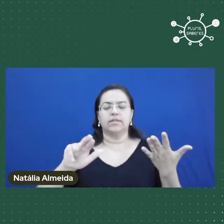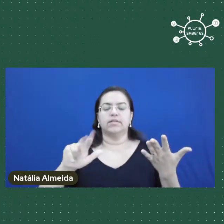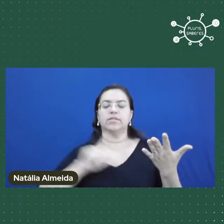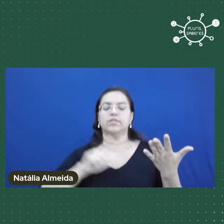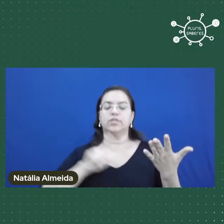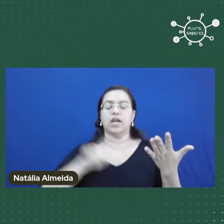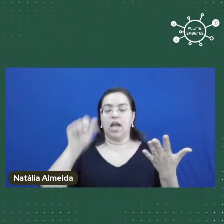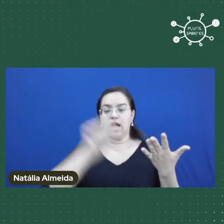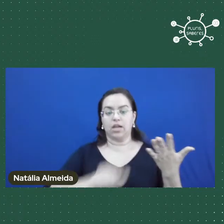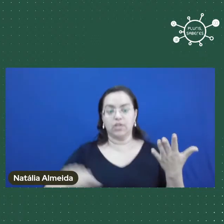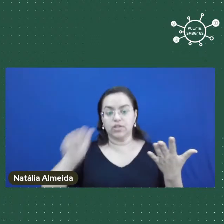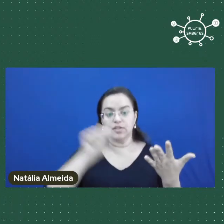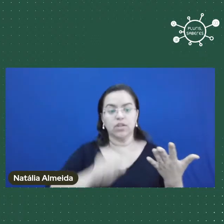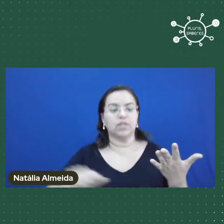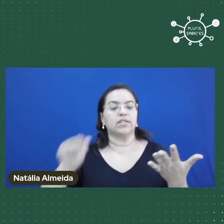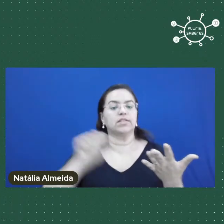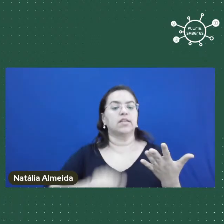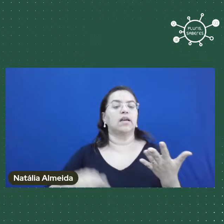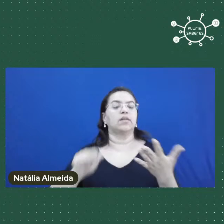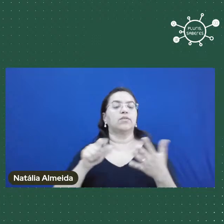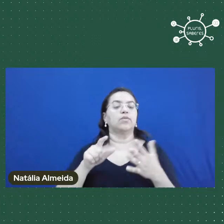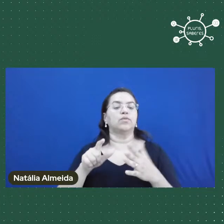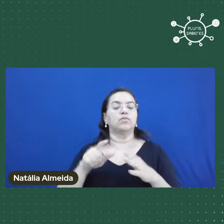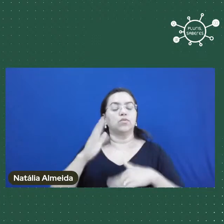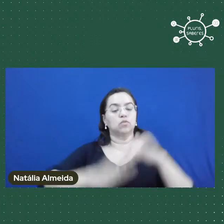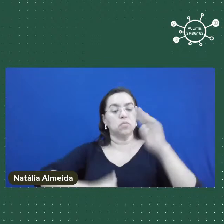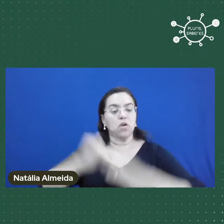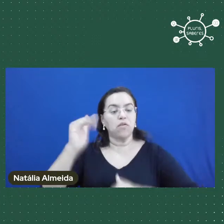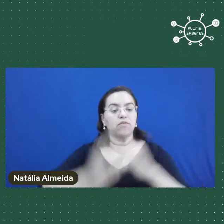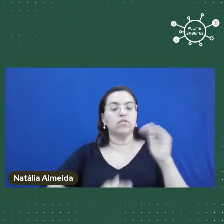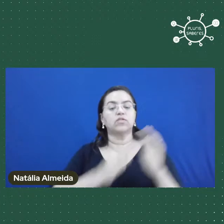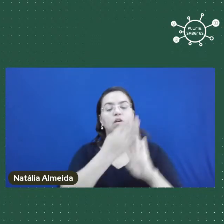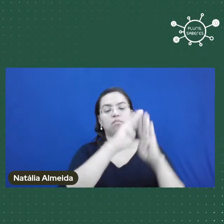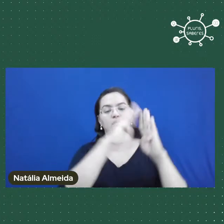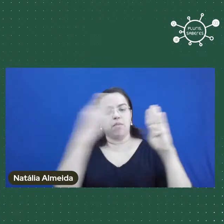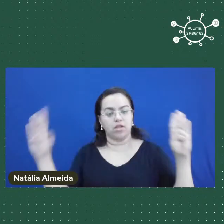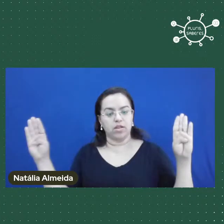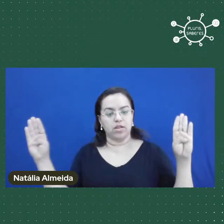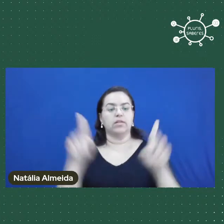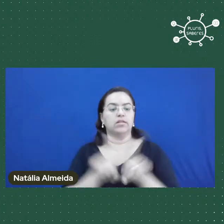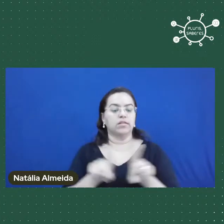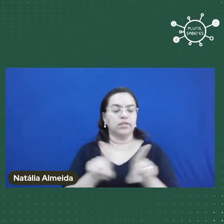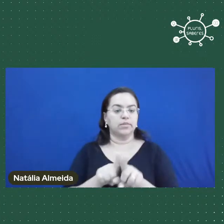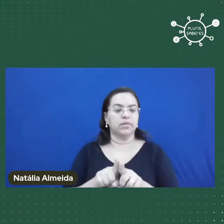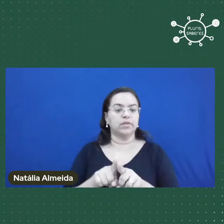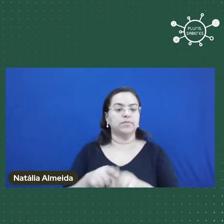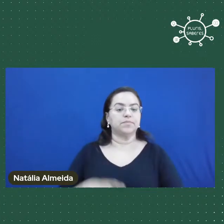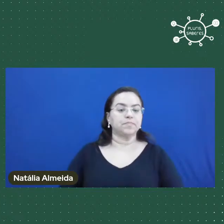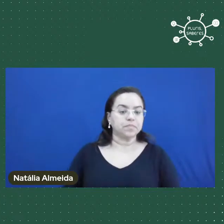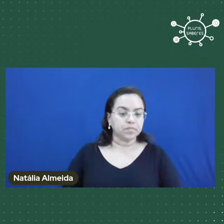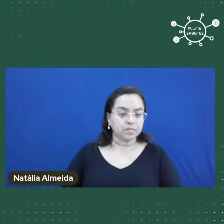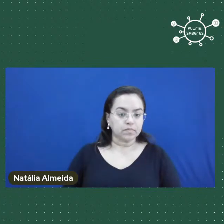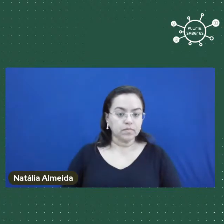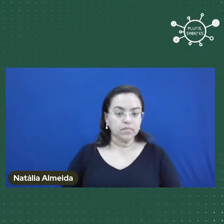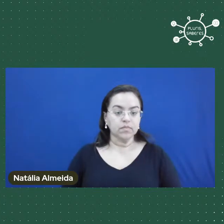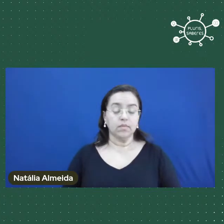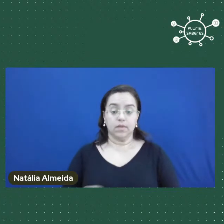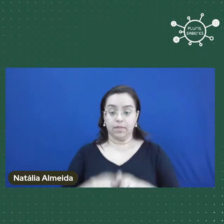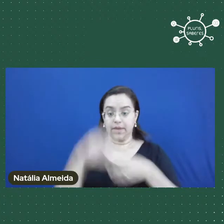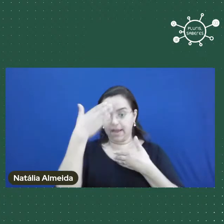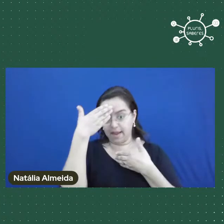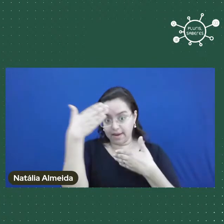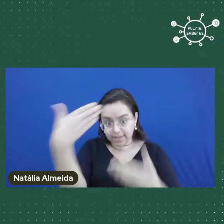Associação de Bibliotecários do Ceará, Centro de Hematologia e Hemoterapia do Ceará. E queria agradecer as